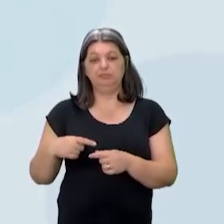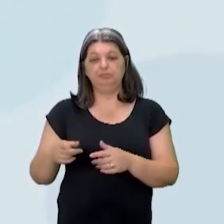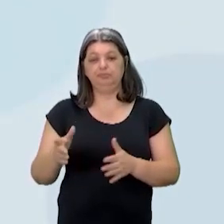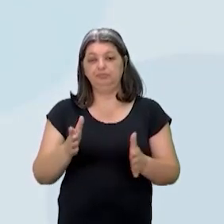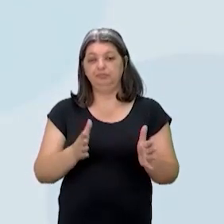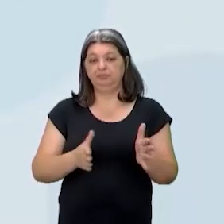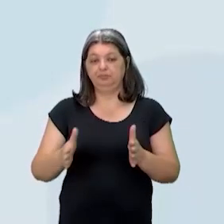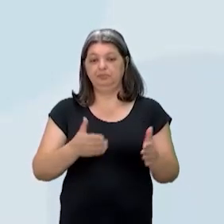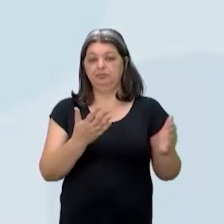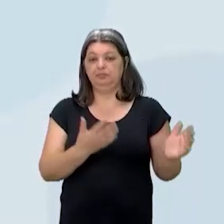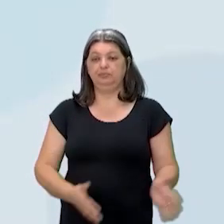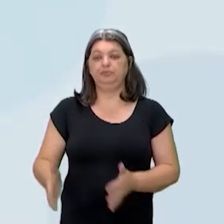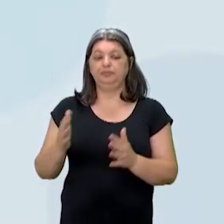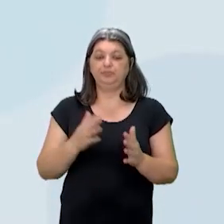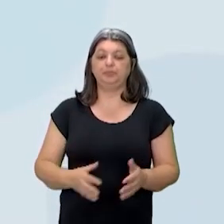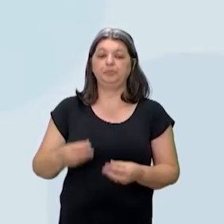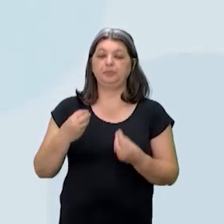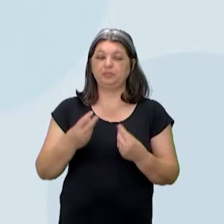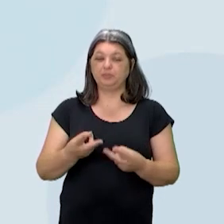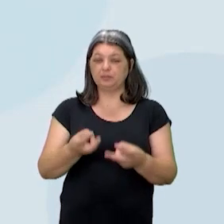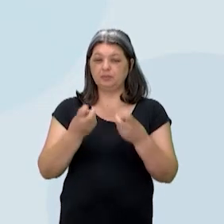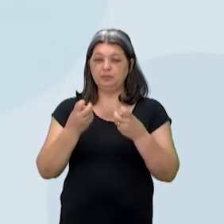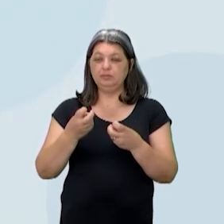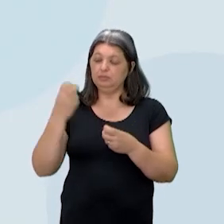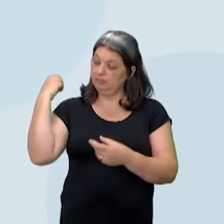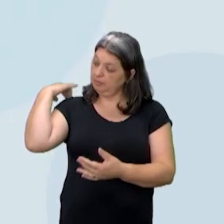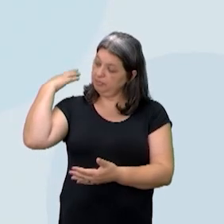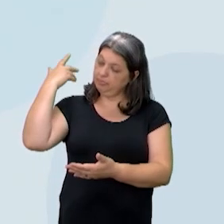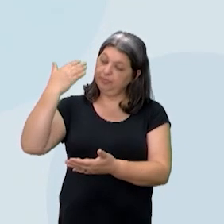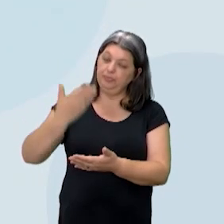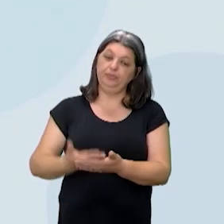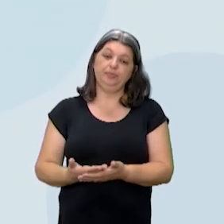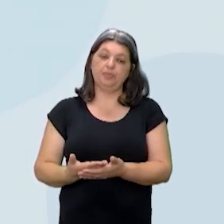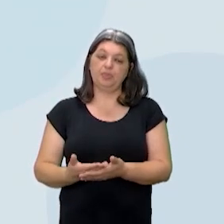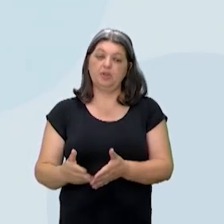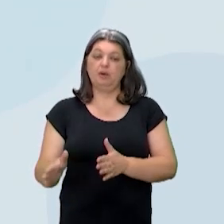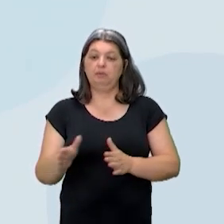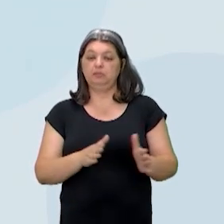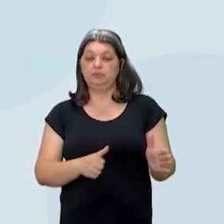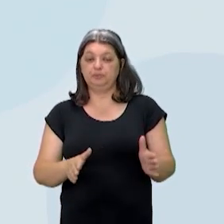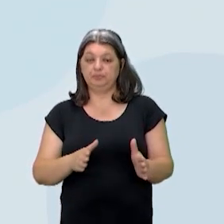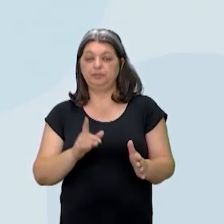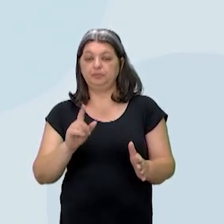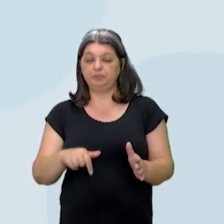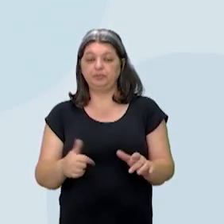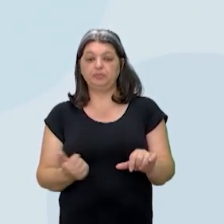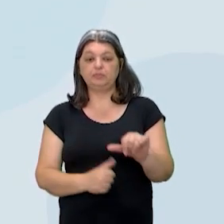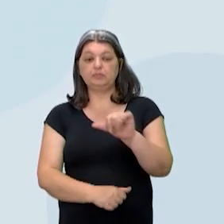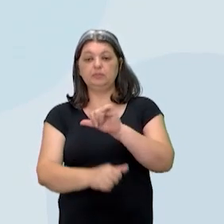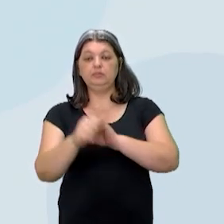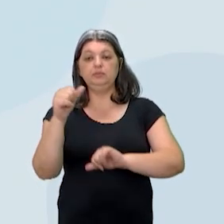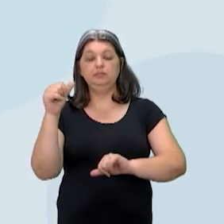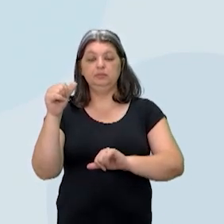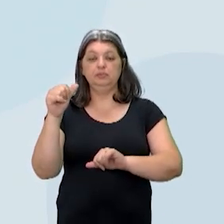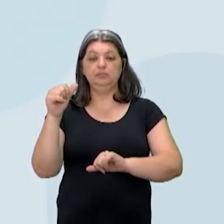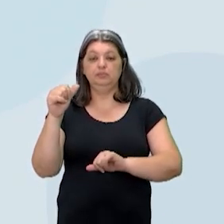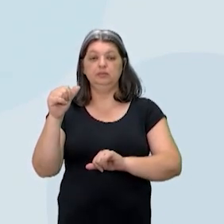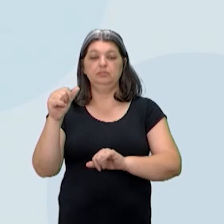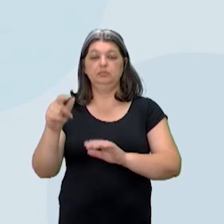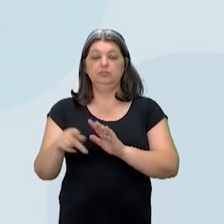gente percebe com o passar do tempo que essa automação se tornou